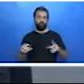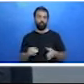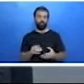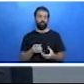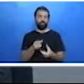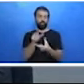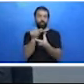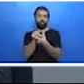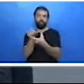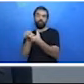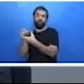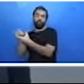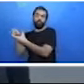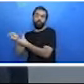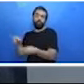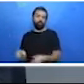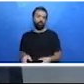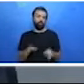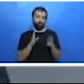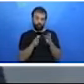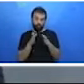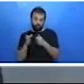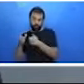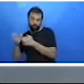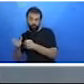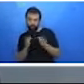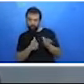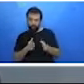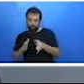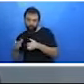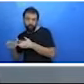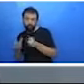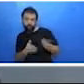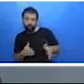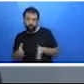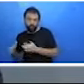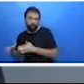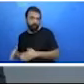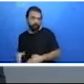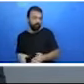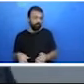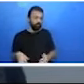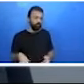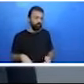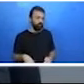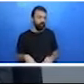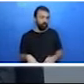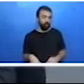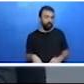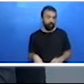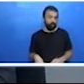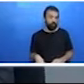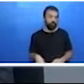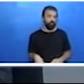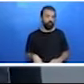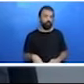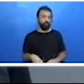estão na tabela a seguir. Veja, então aqui eu tenho, ó, e para ser